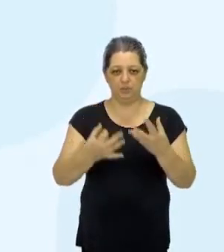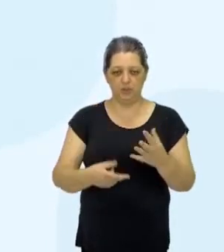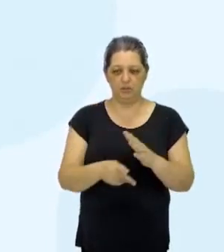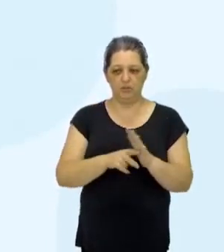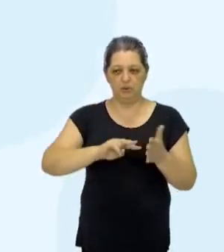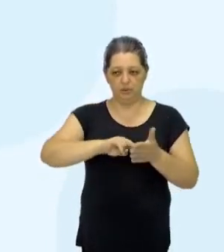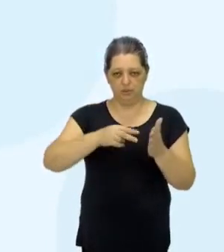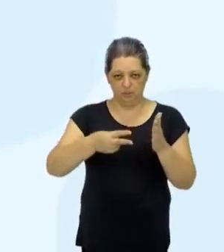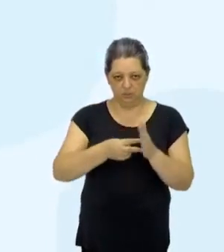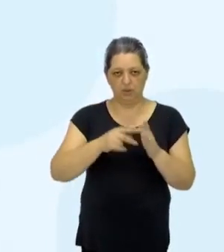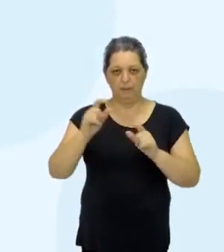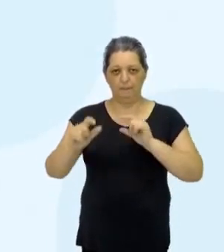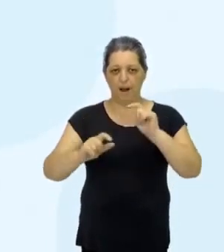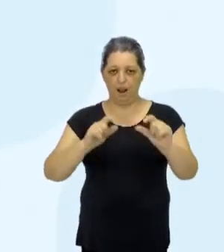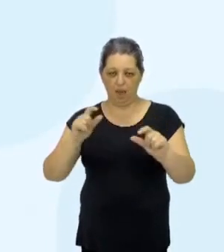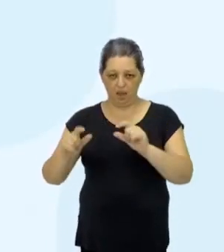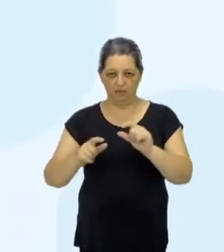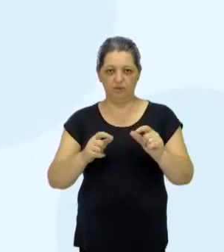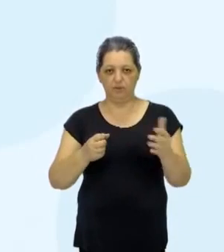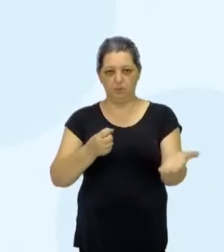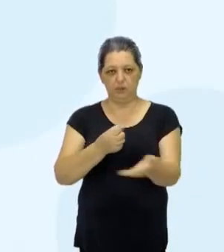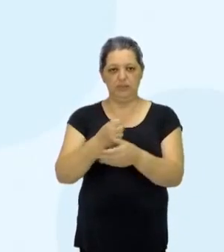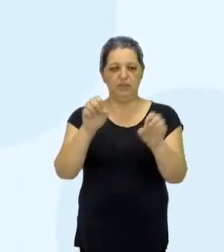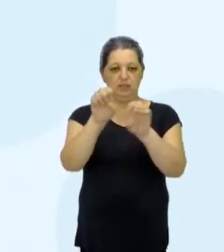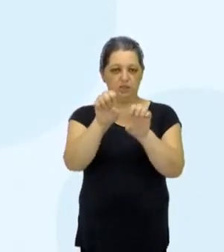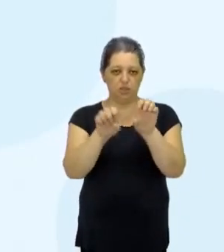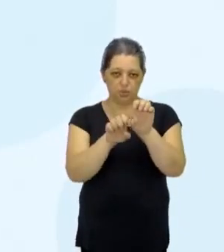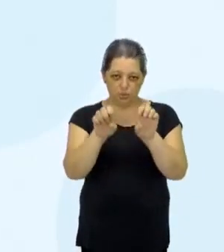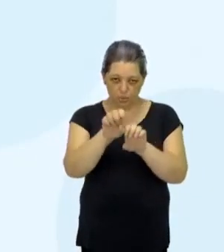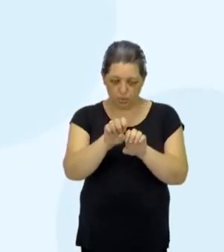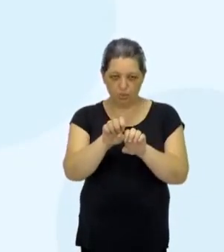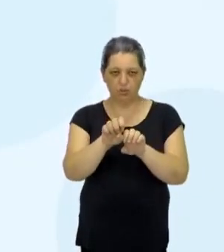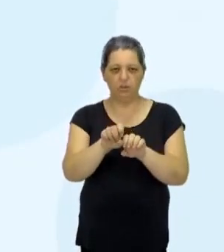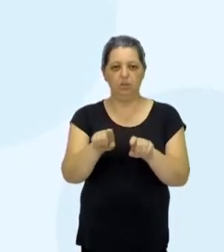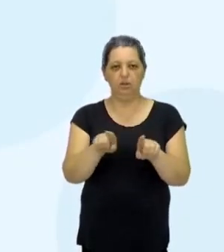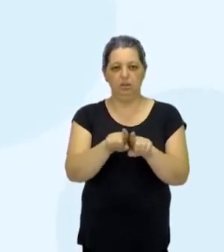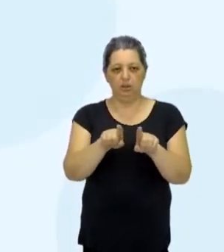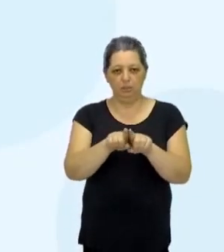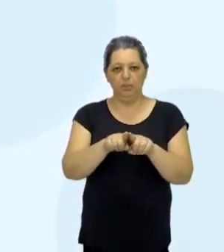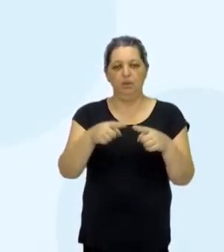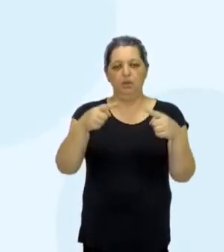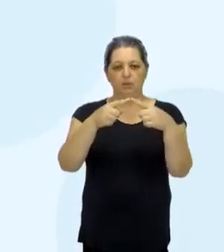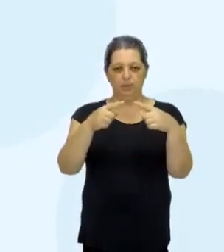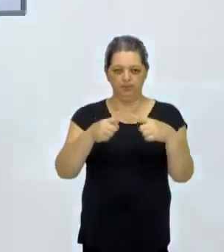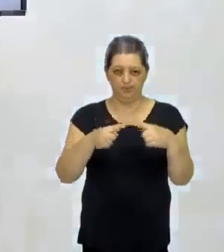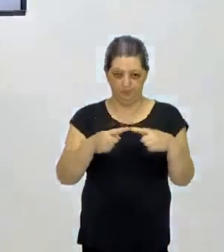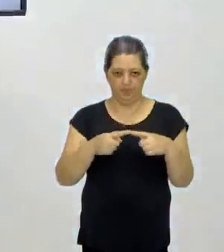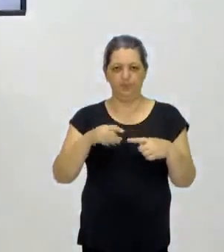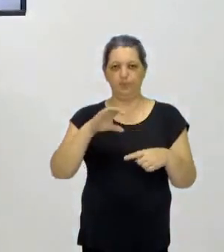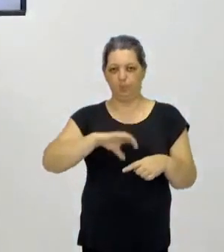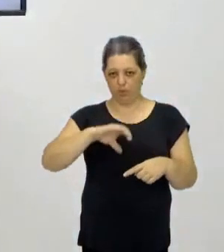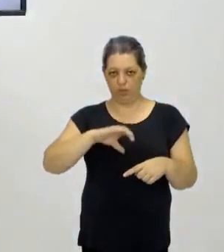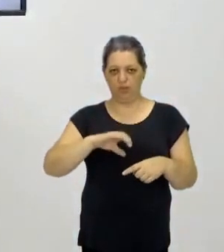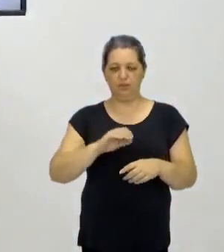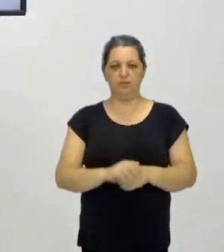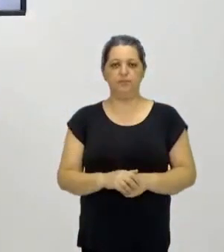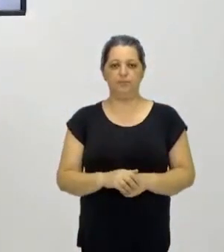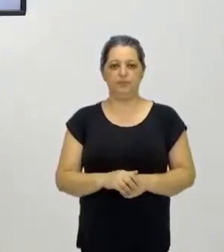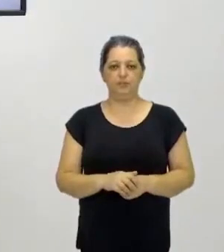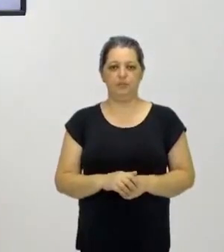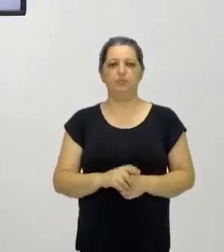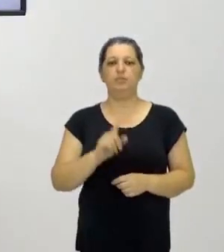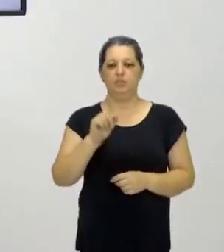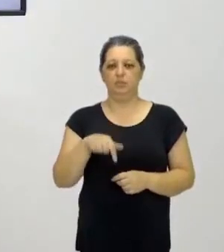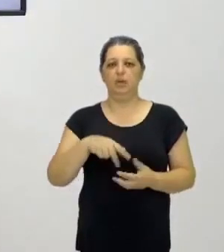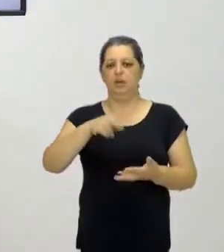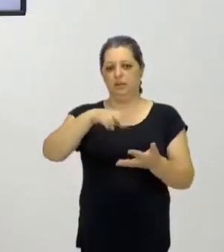Portuguese. Então, inferir o significado de uma palavra baseado na sua estrutura e também na semelhança com a língua portuguesa. Ou seja, estratégias de leitura